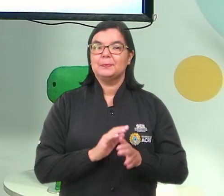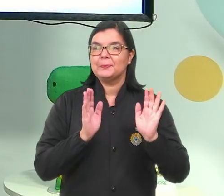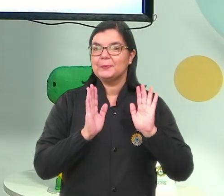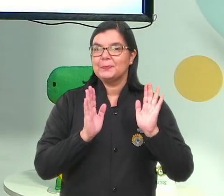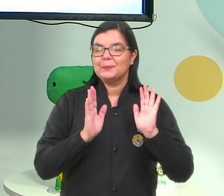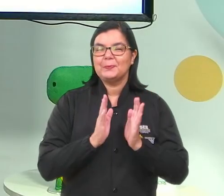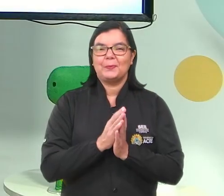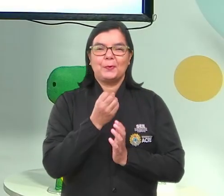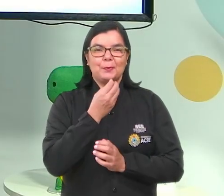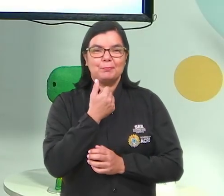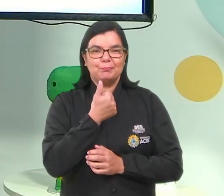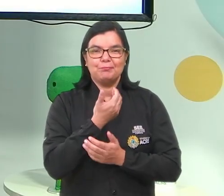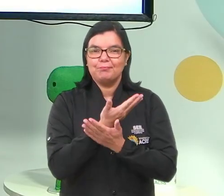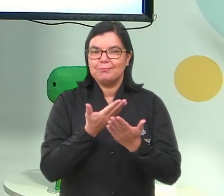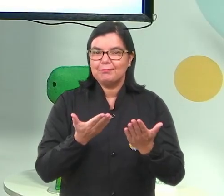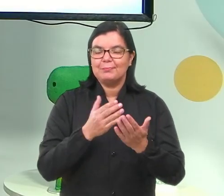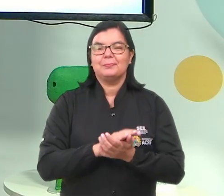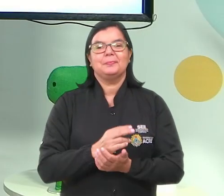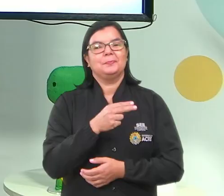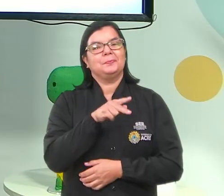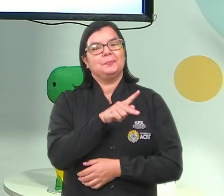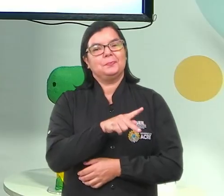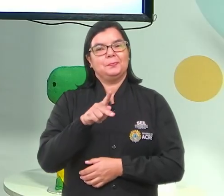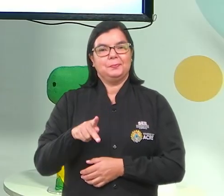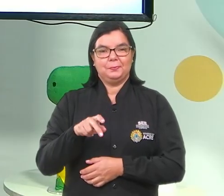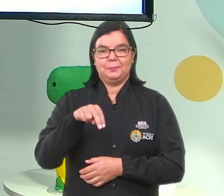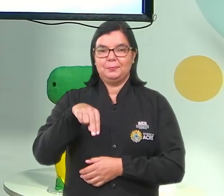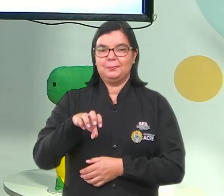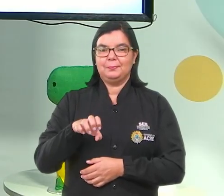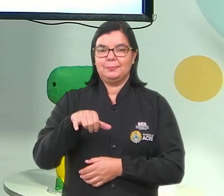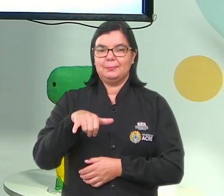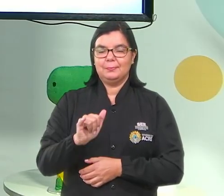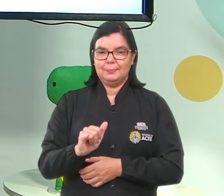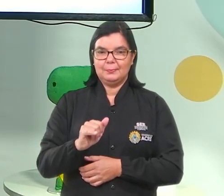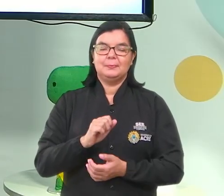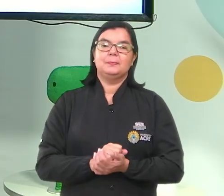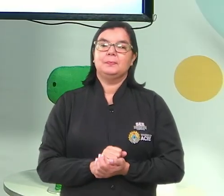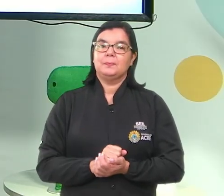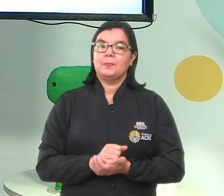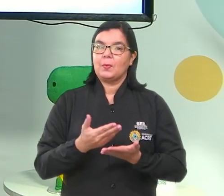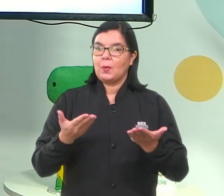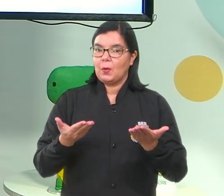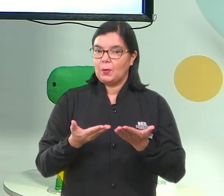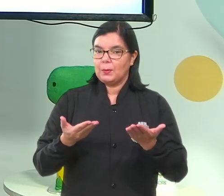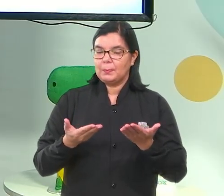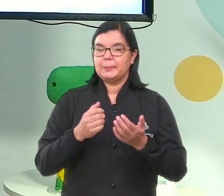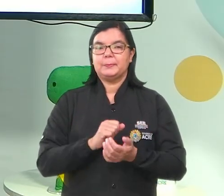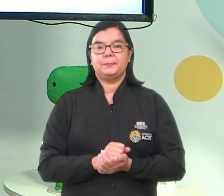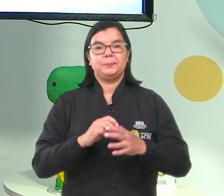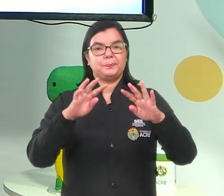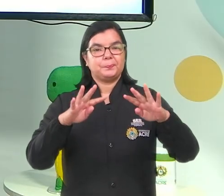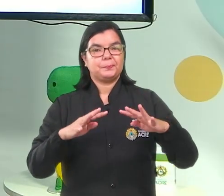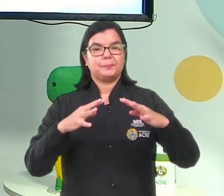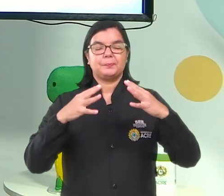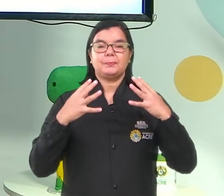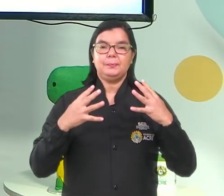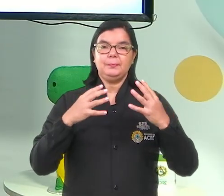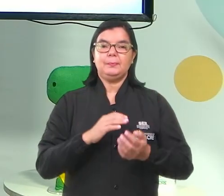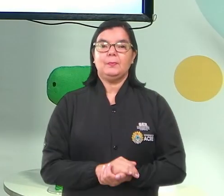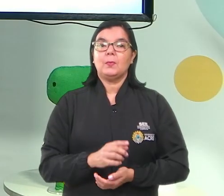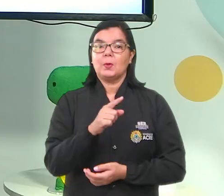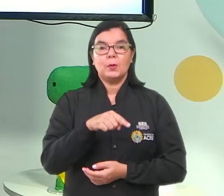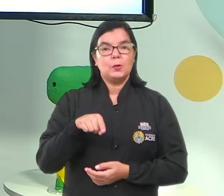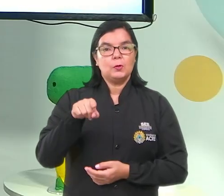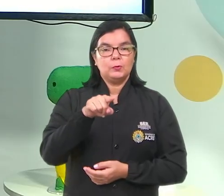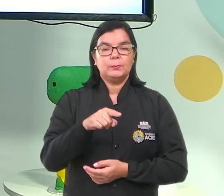Olá, tudo bem com você? Eu sou o professor Ney Araújo e a partir deste momento eu peço a sua atenção para que